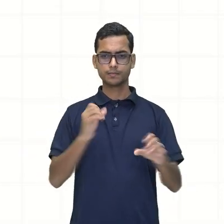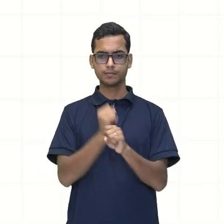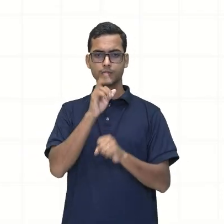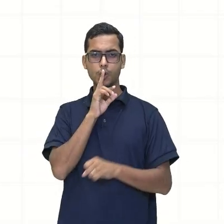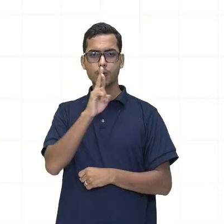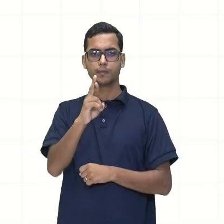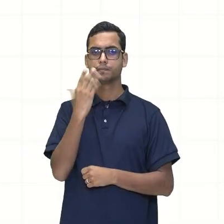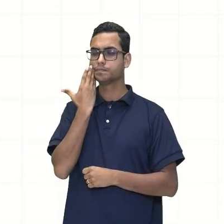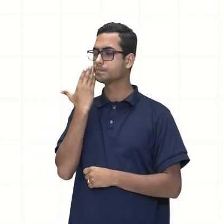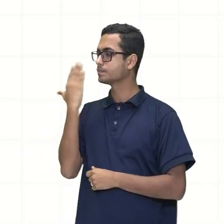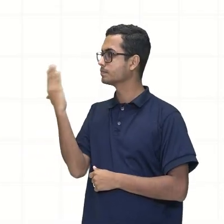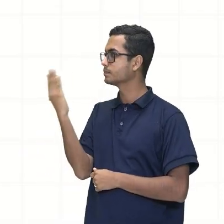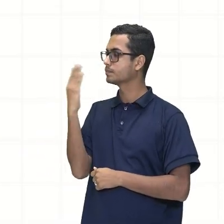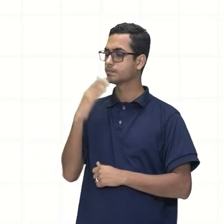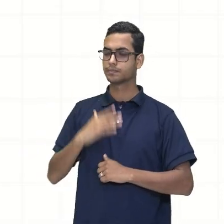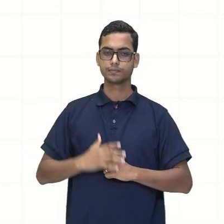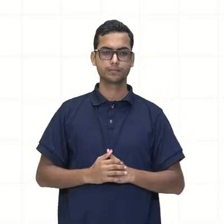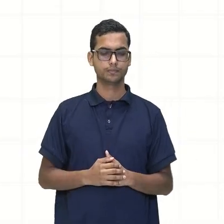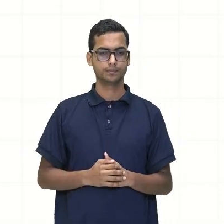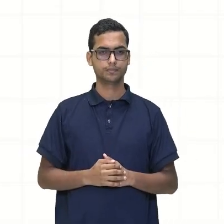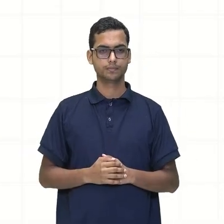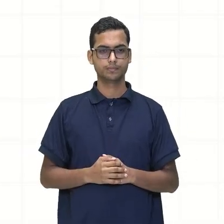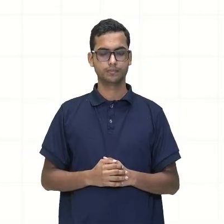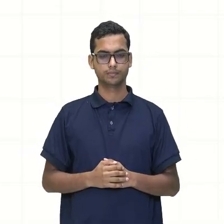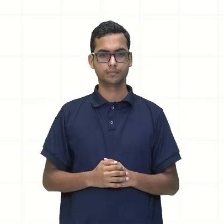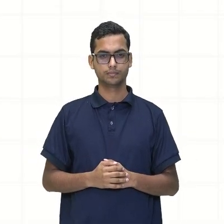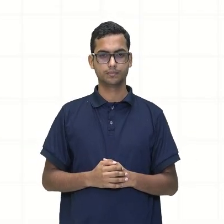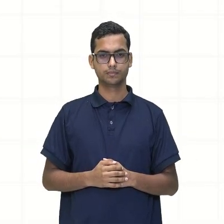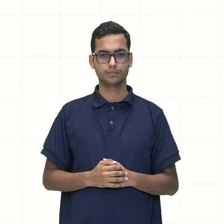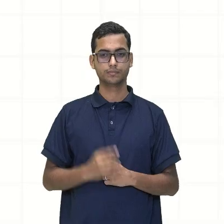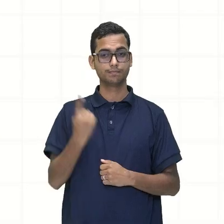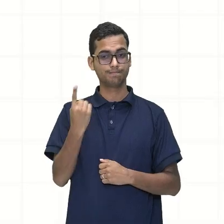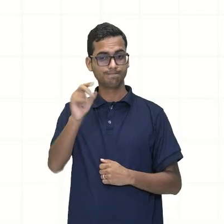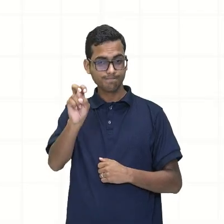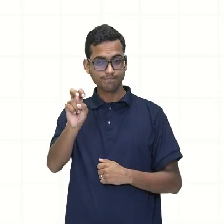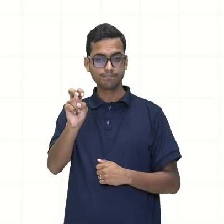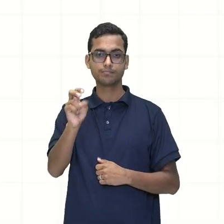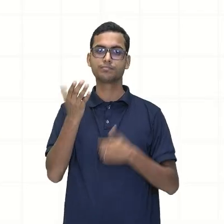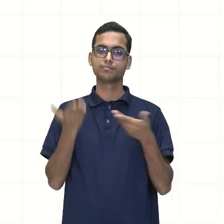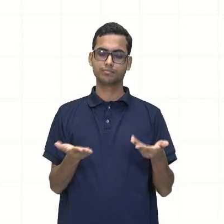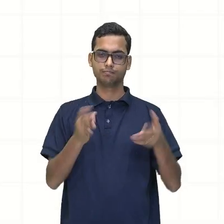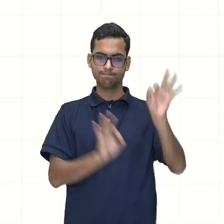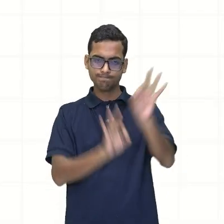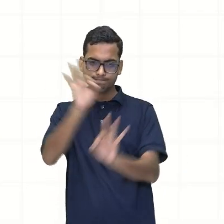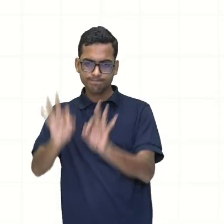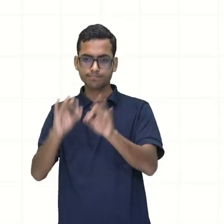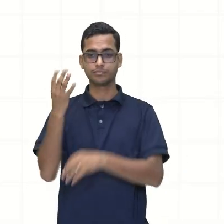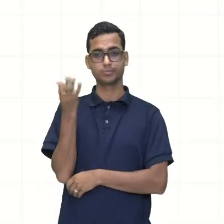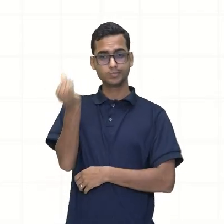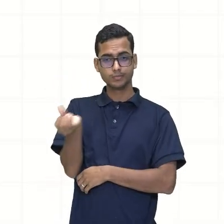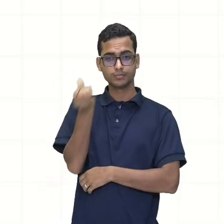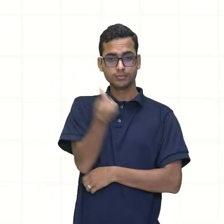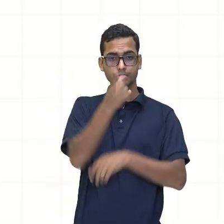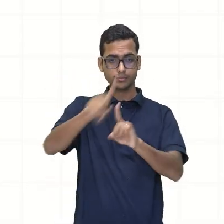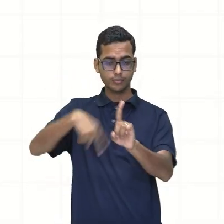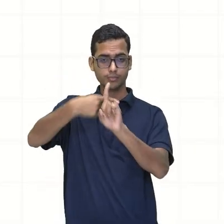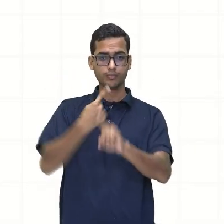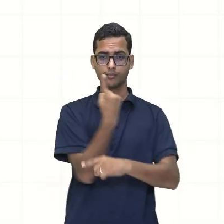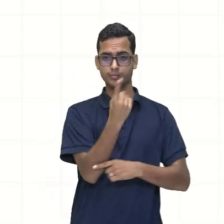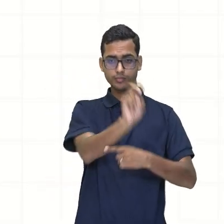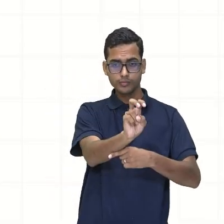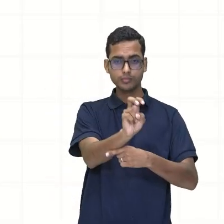multiplica os outros dois números que estavam faltando. 3 vezes 5 vai dar 15. Pronto. E